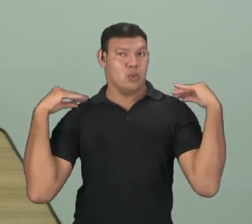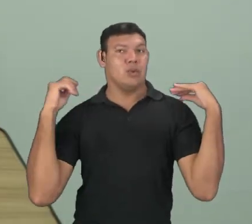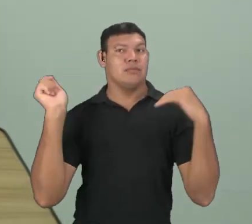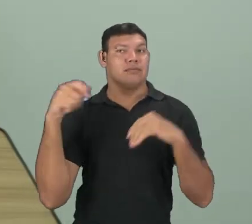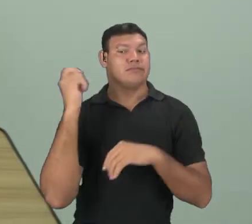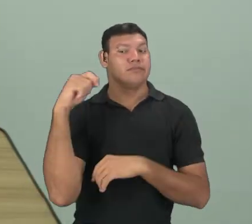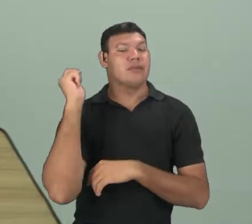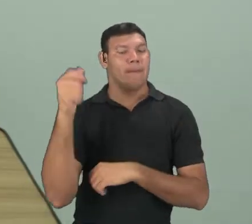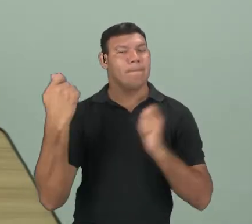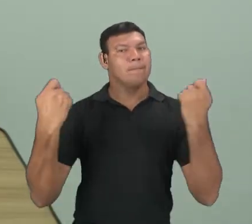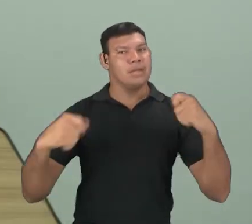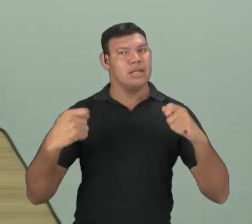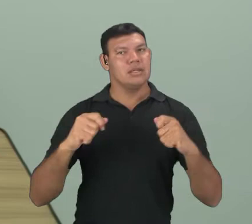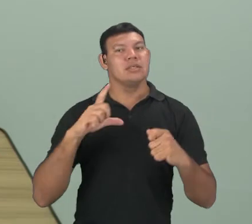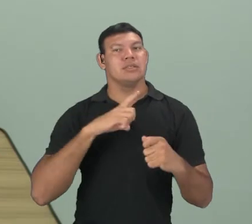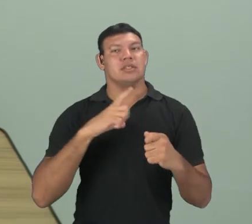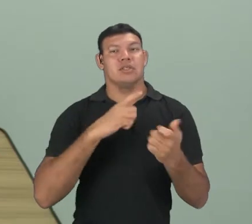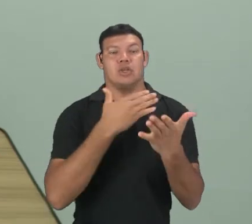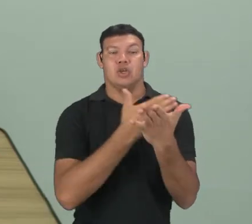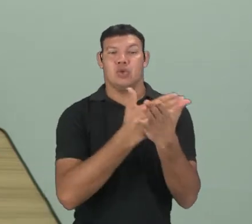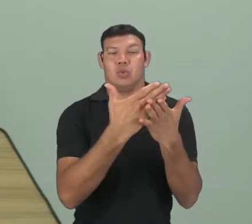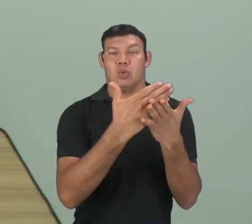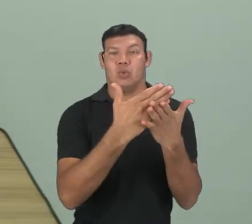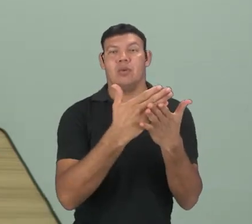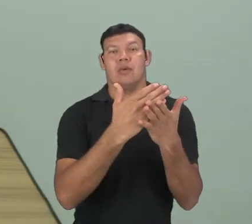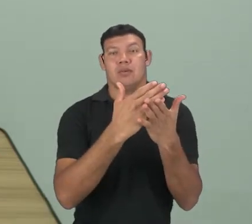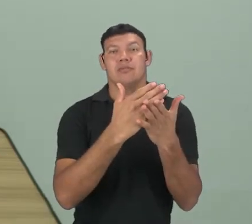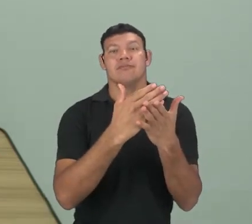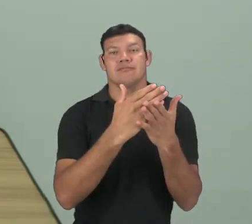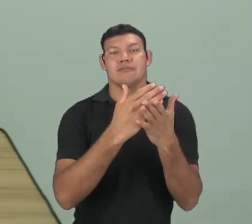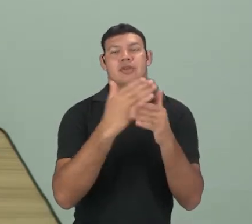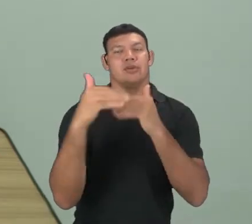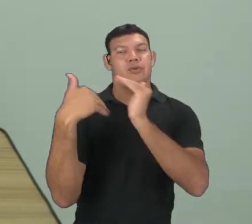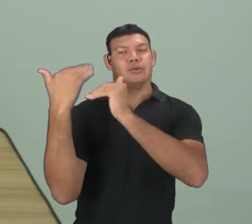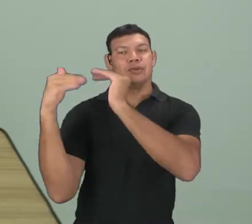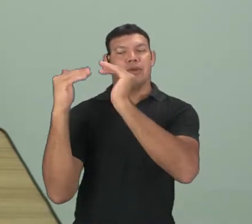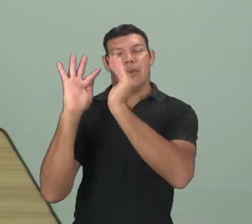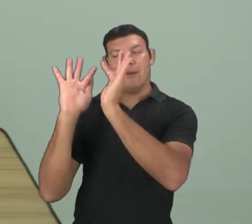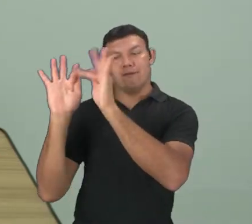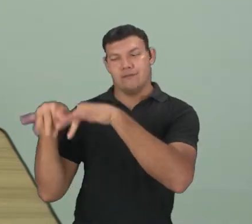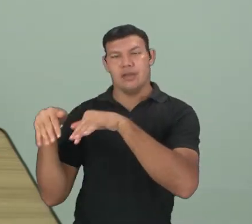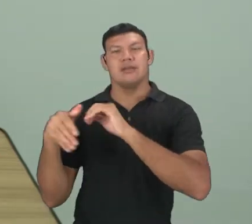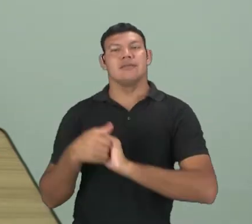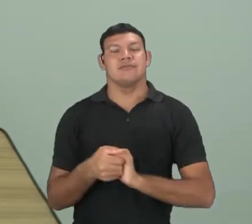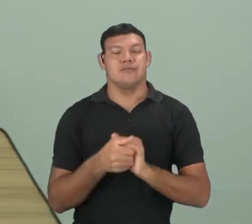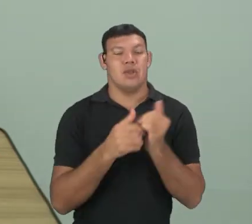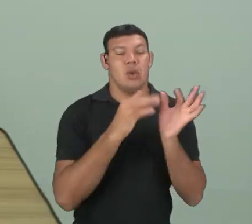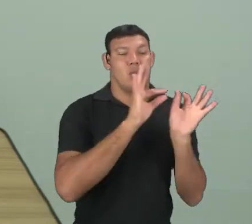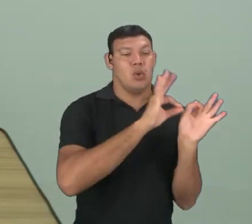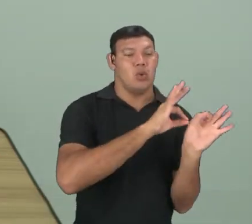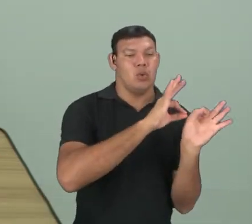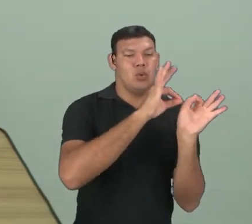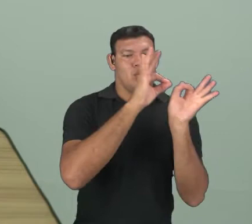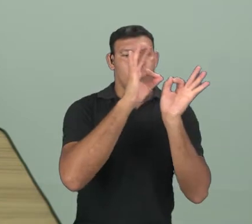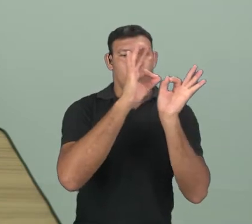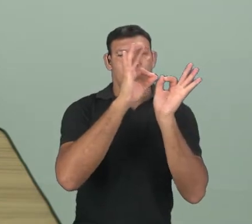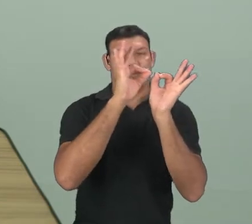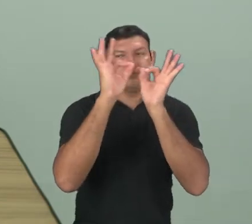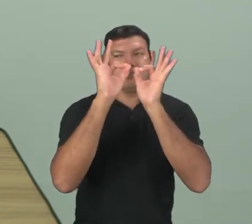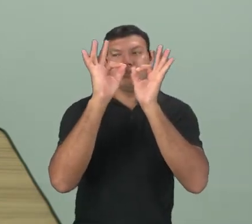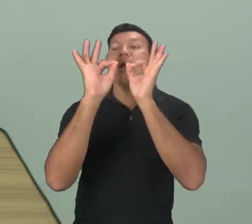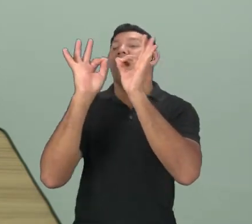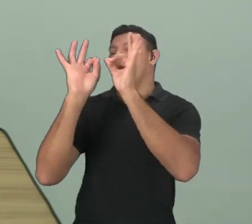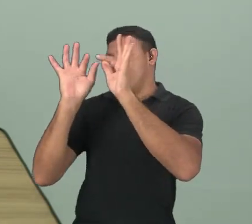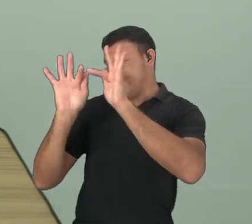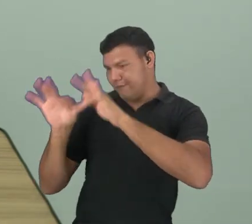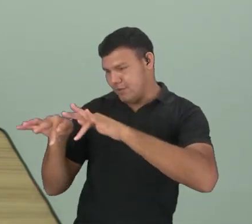que ter um começo, um meio e um fim, ou seja, como foi que começou, como dá continuidade e